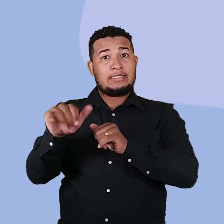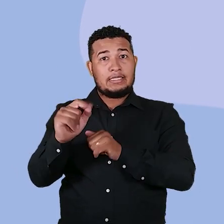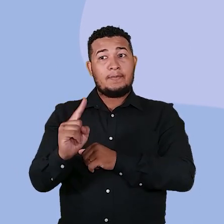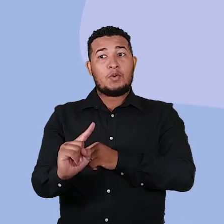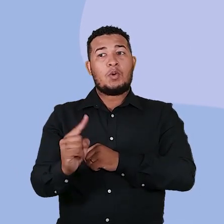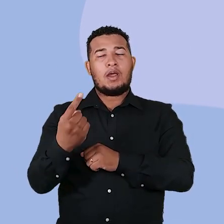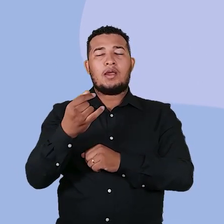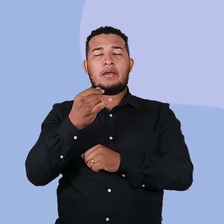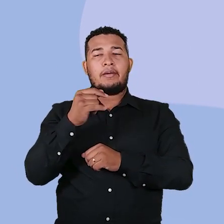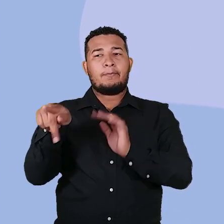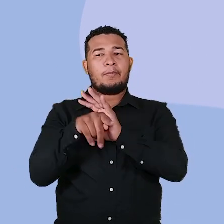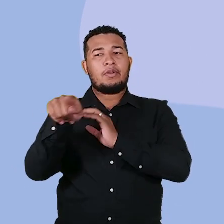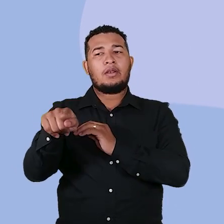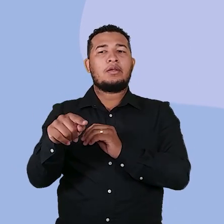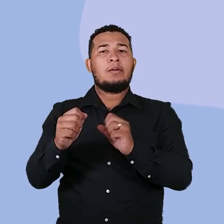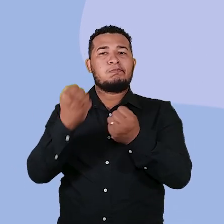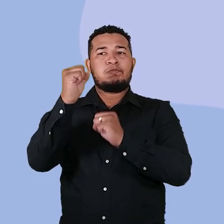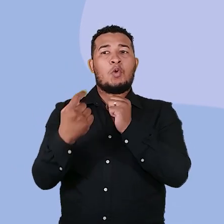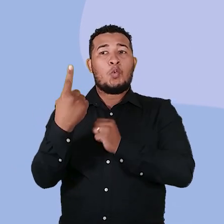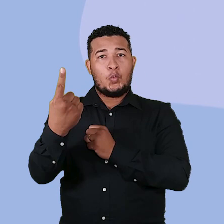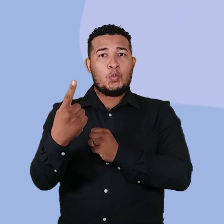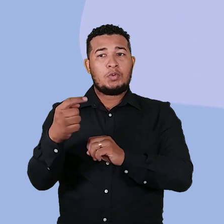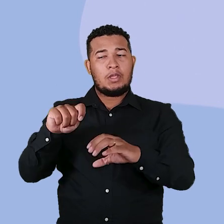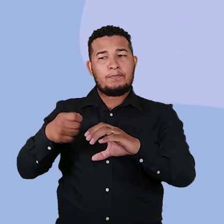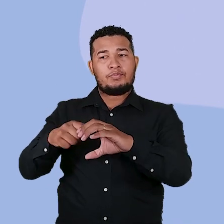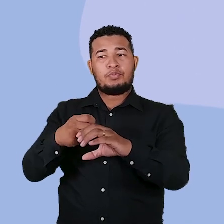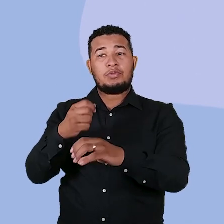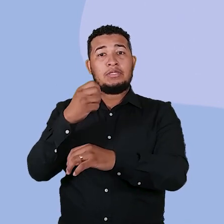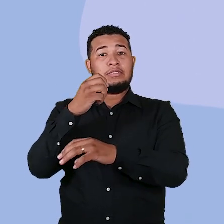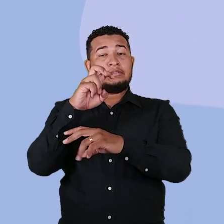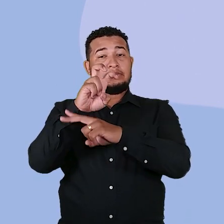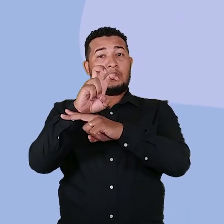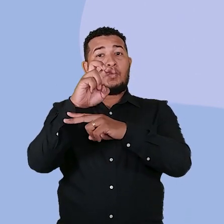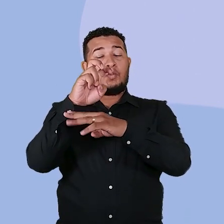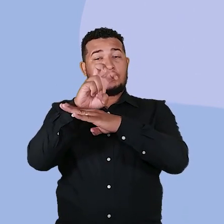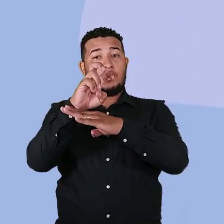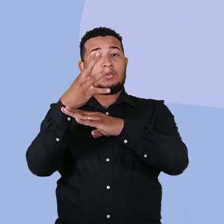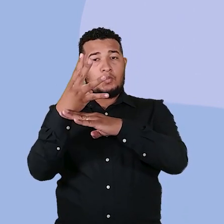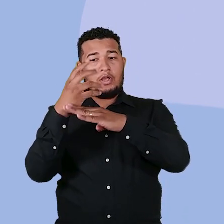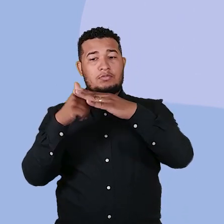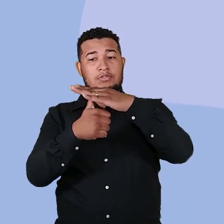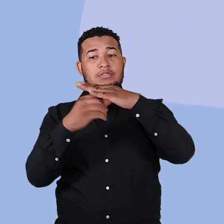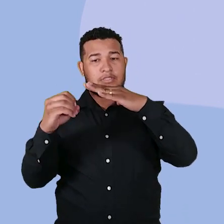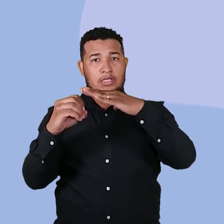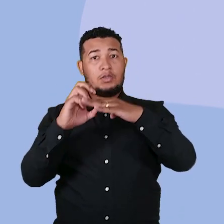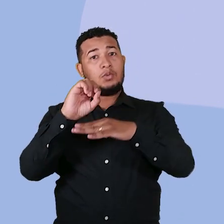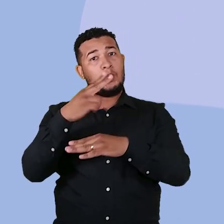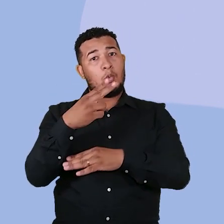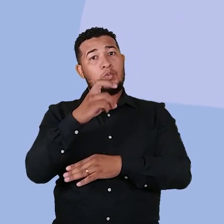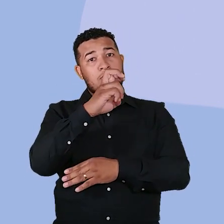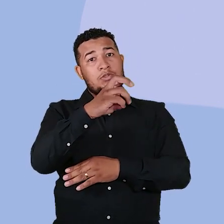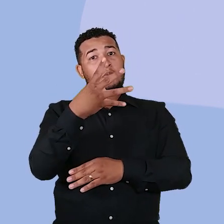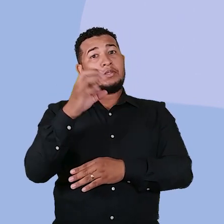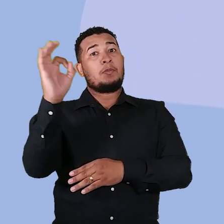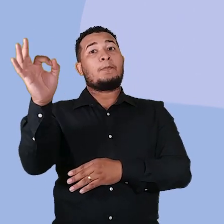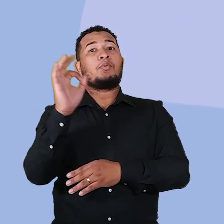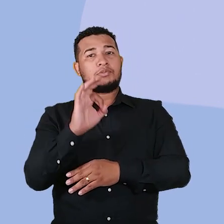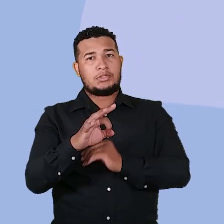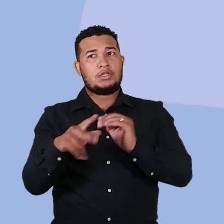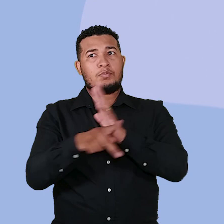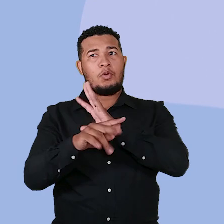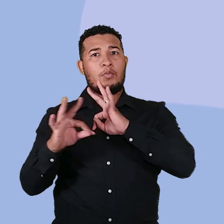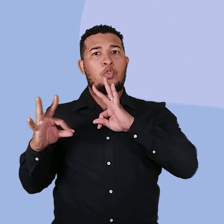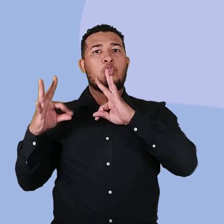em setembro a máquina ou produziu 54 para 100 ou 50 e 4 por